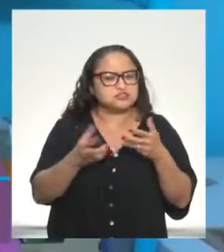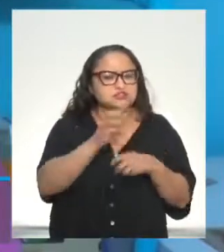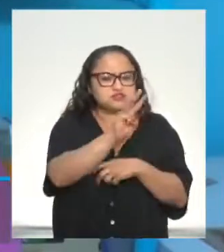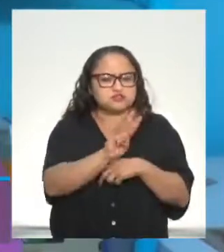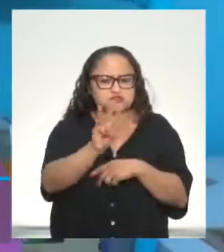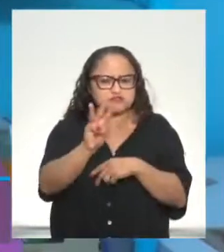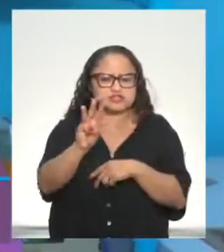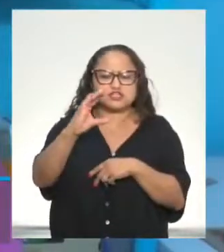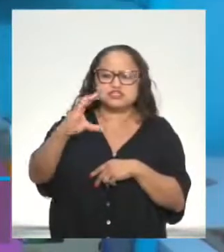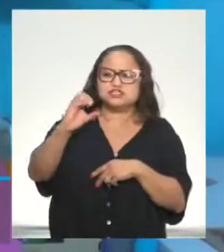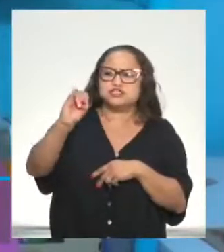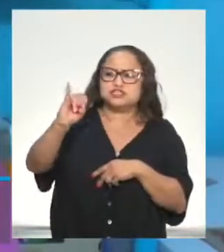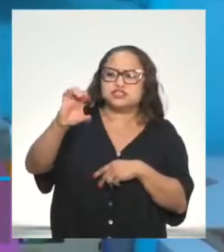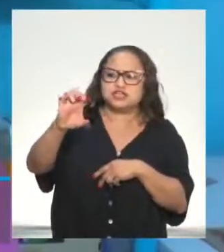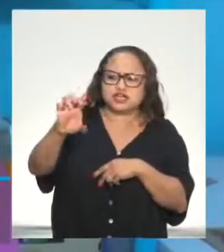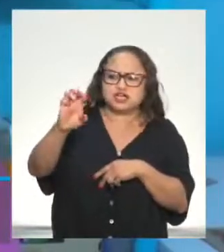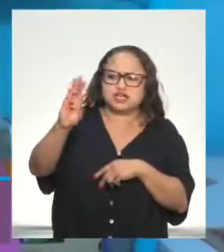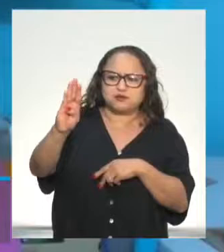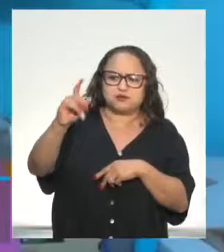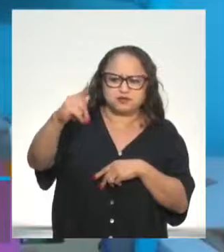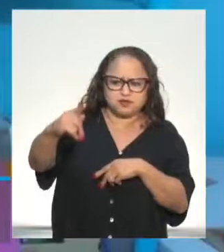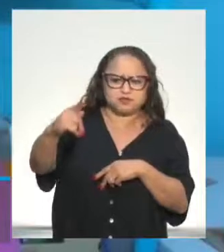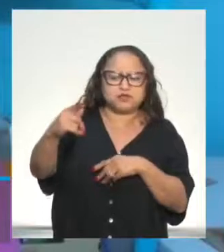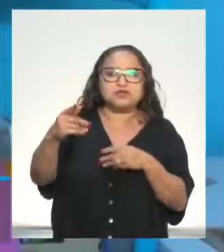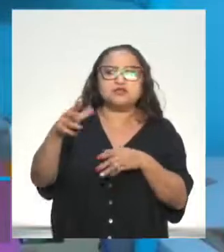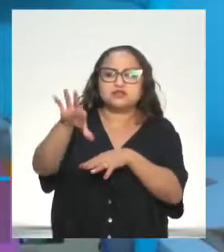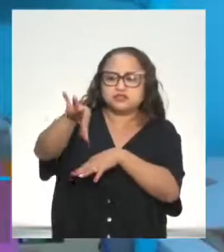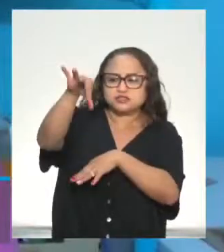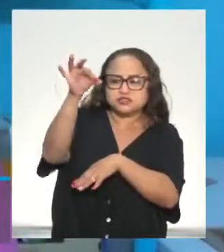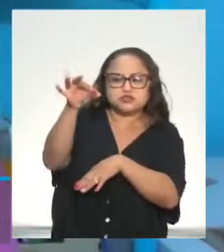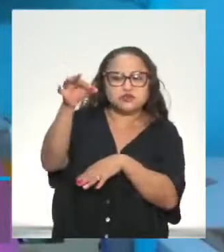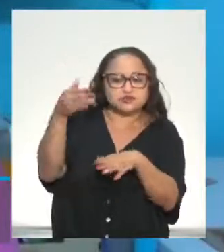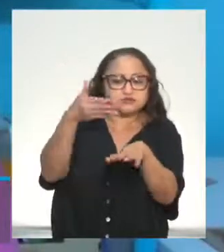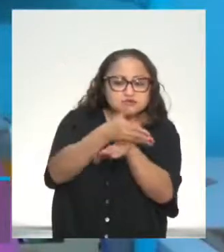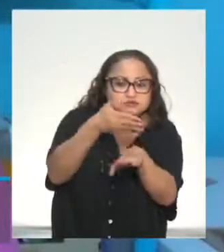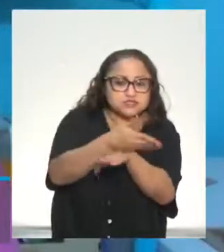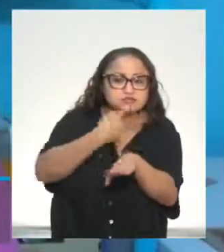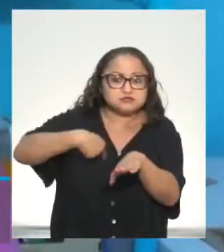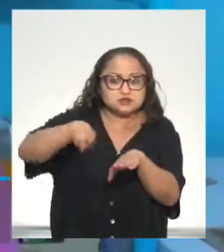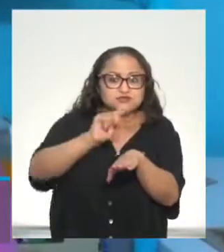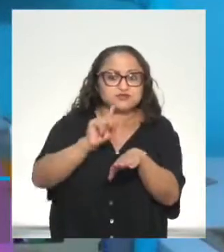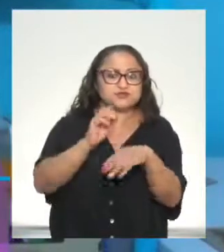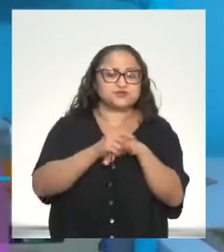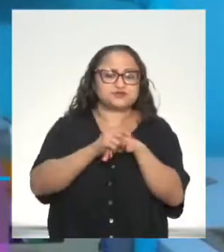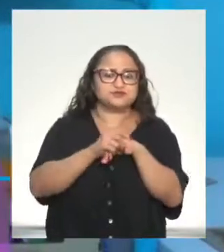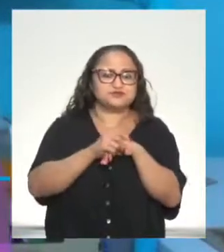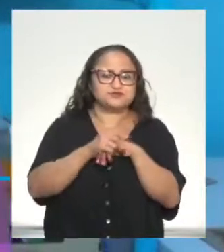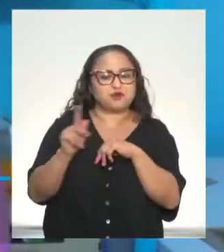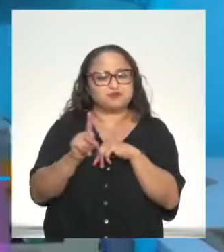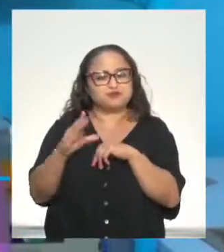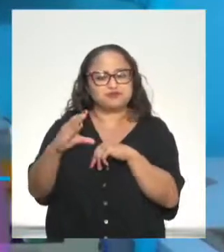do CIEP, escolha uma trilha e venha participar aqui, tá bom? É com você, professor Katsu.